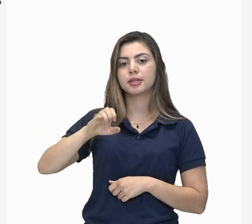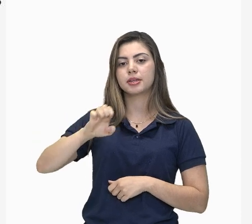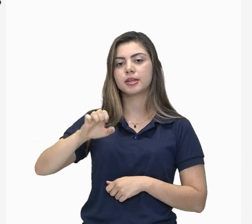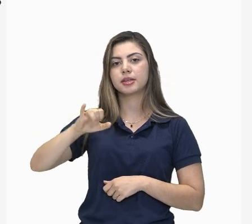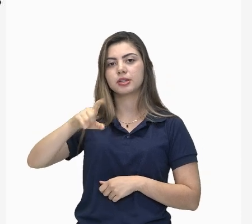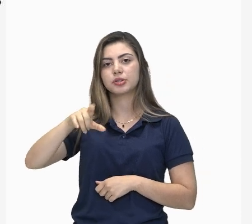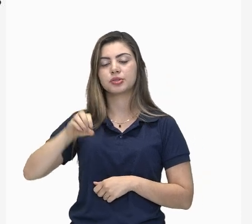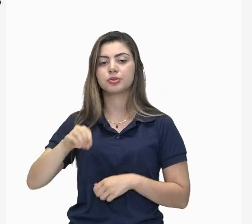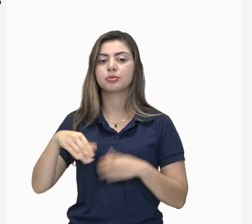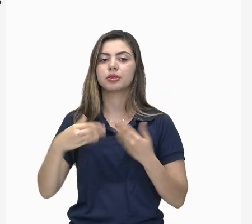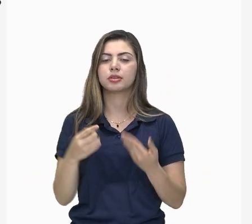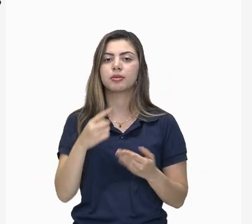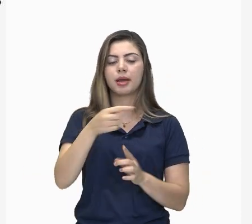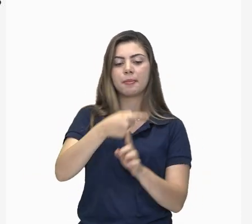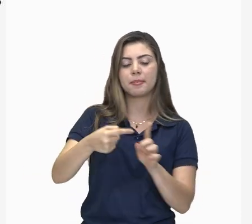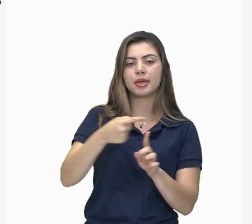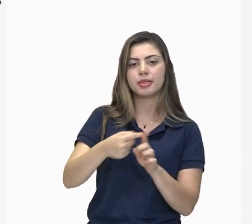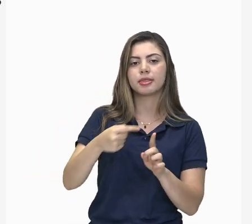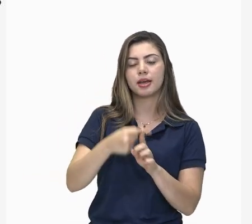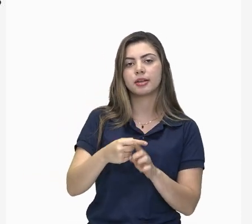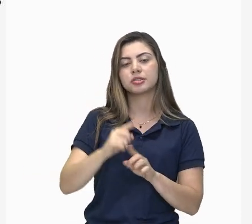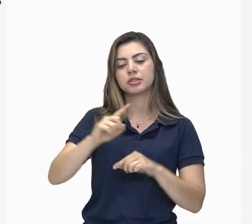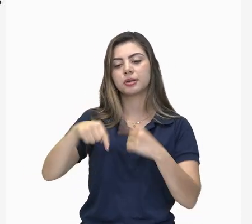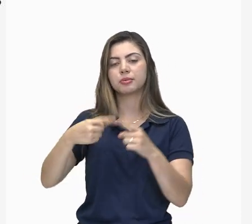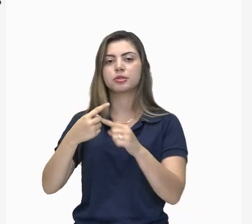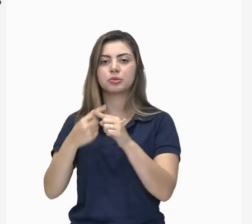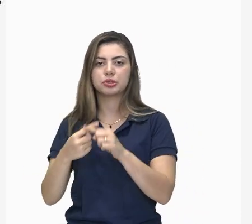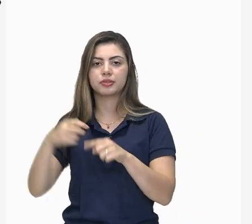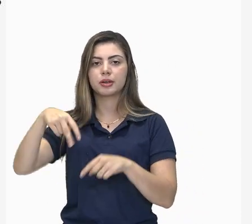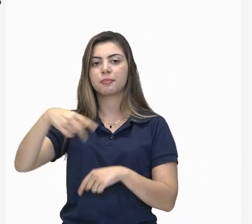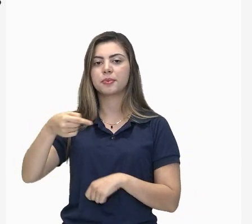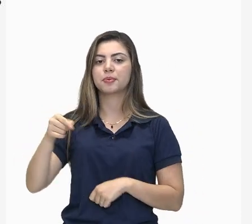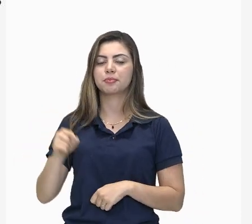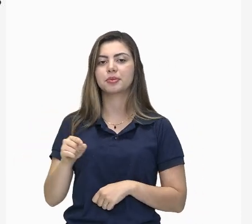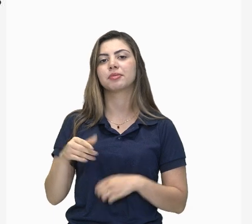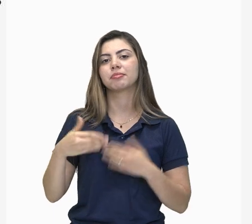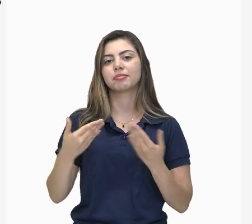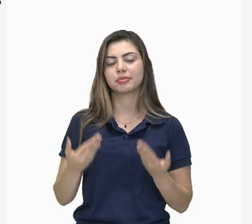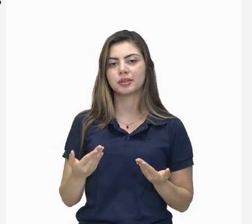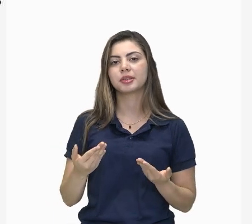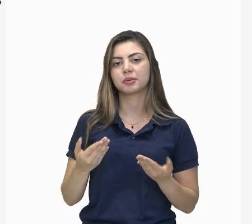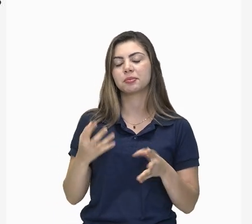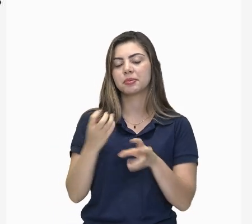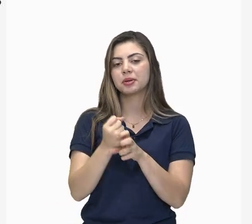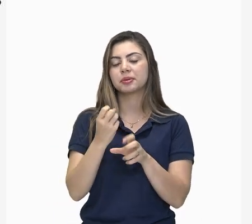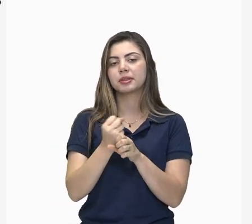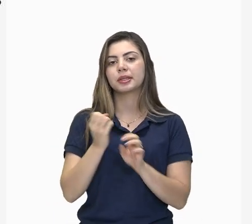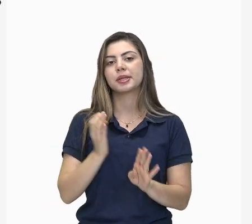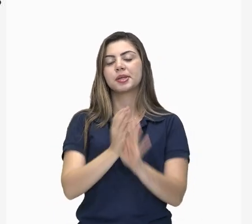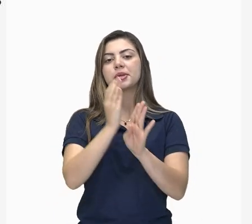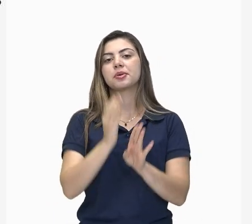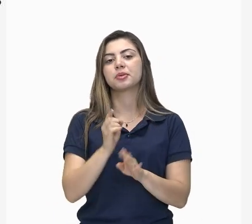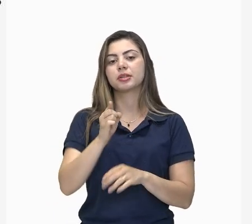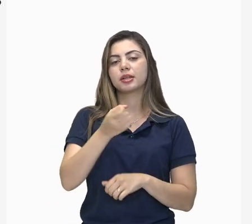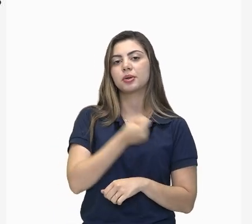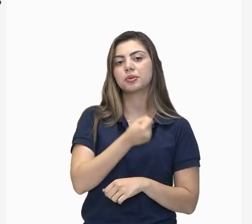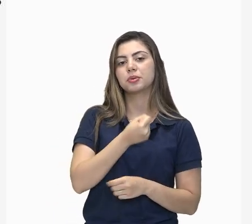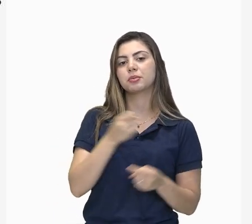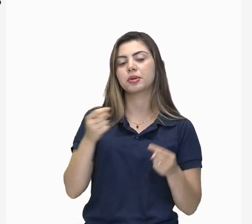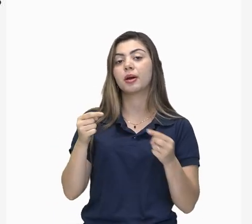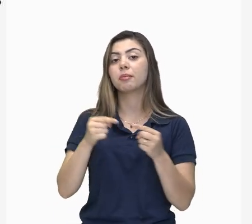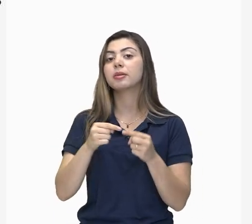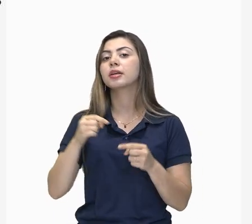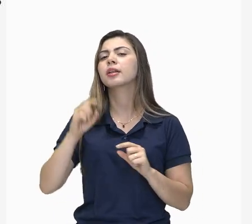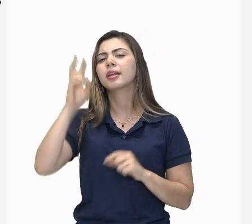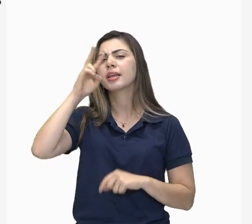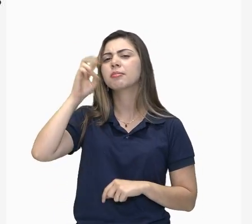aí na fórmula, multiplica por π, e eu reforço aquele recado que eu dei no final, né? O valor associado a π é